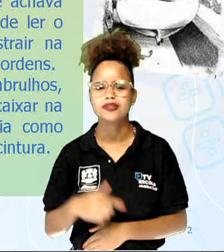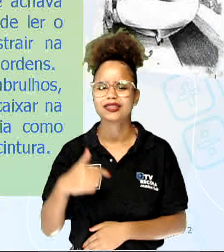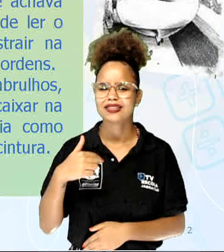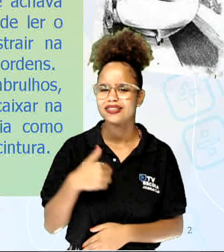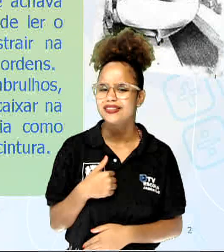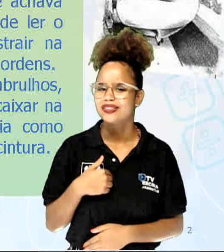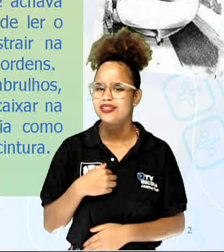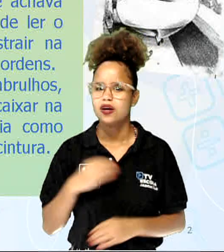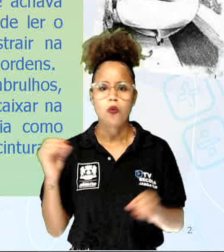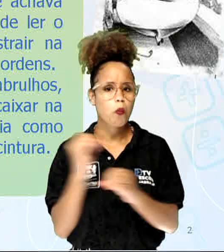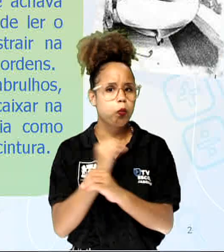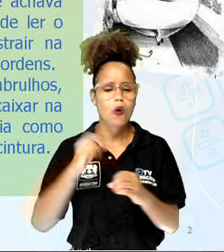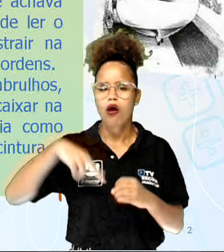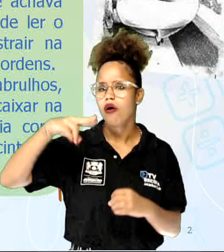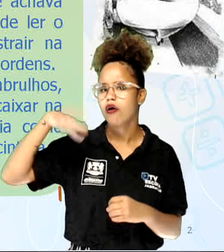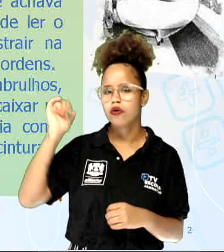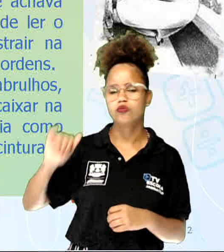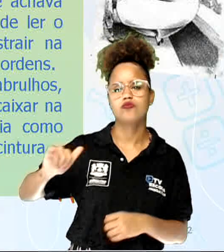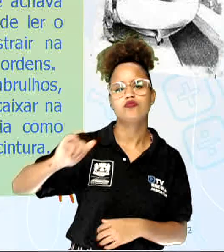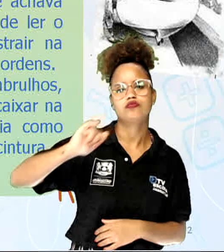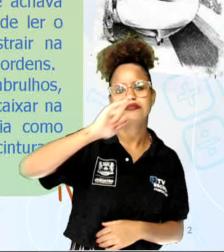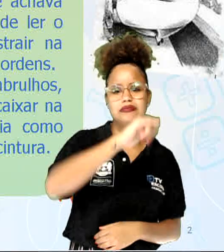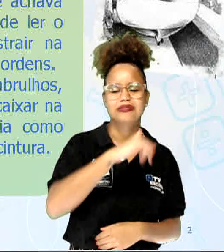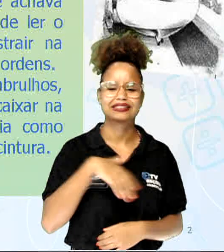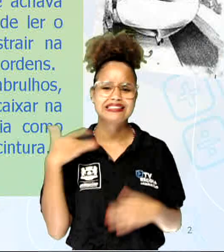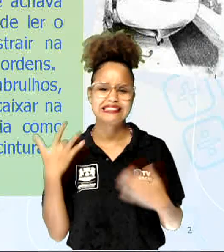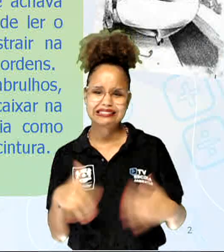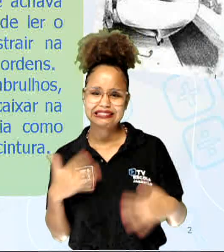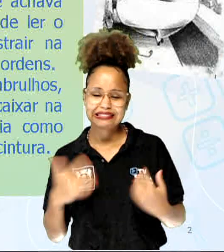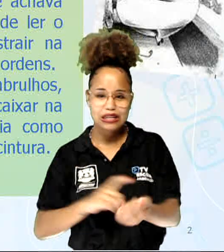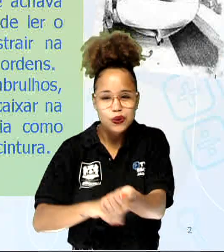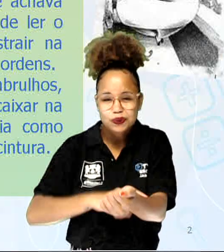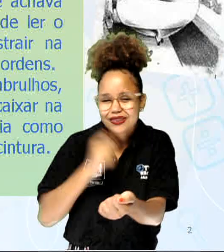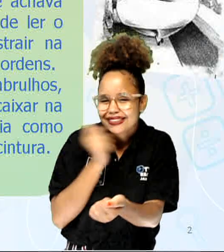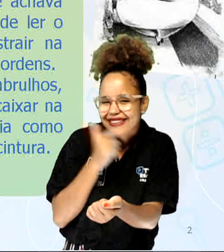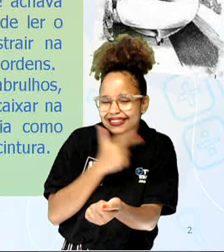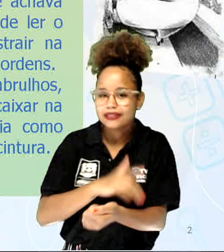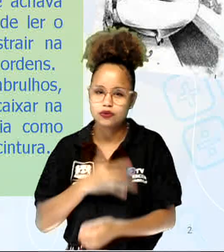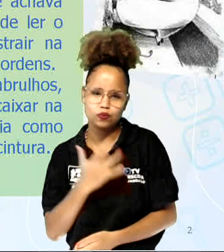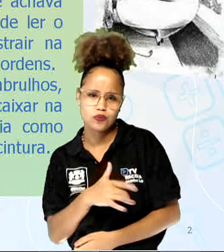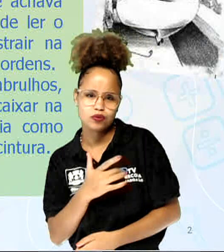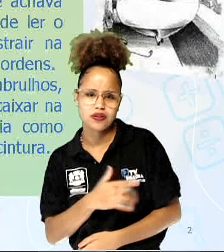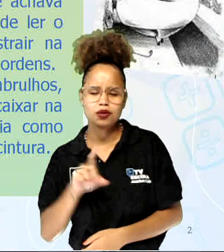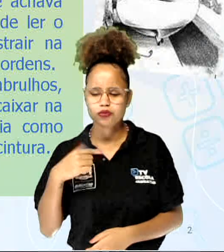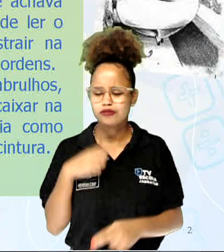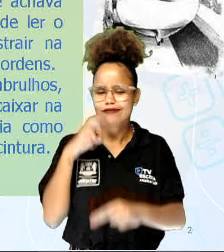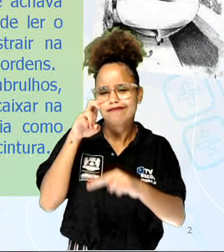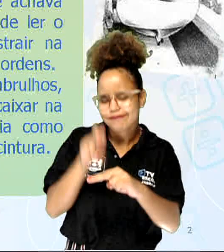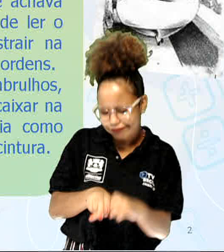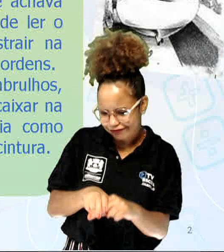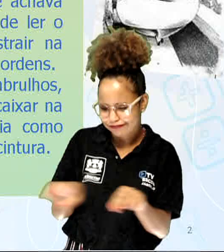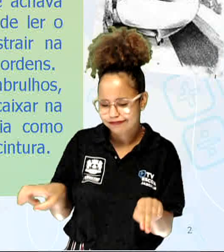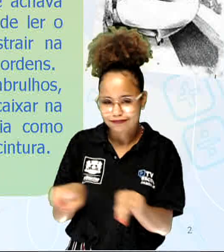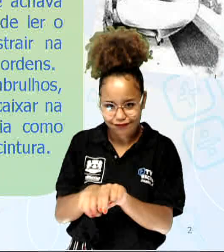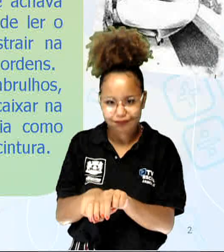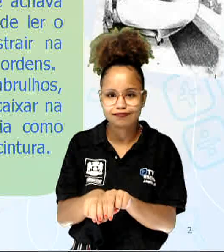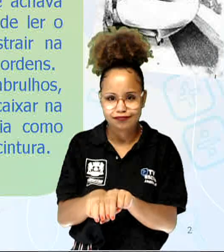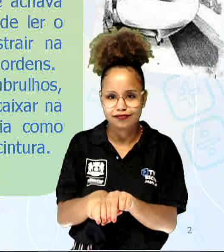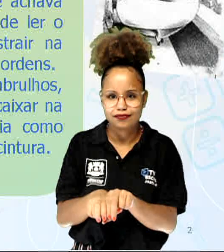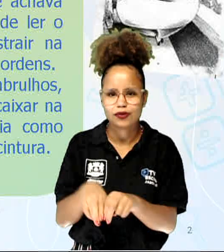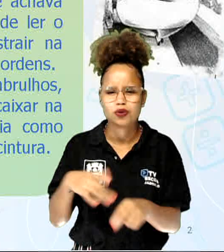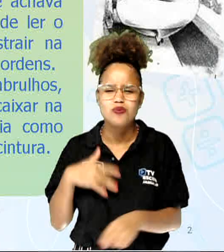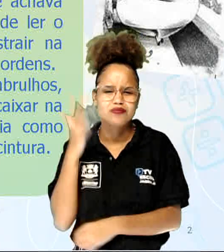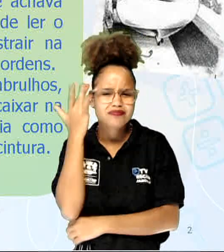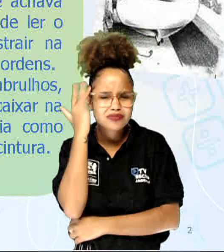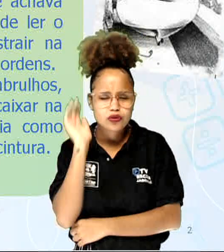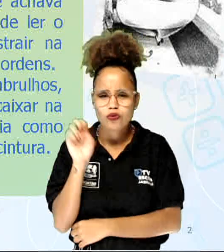0 hora de voo e riu nervosinha, coitada. Depois pediu que eu me sentasse ao seu lado, pois me achava